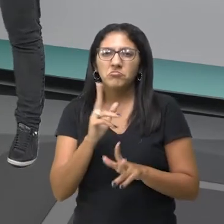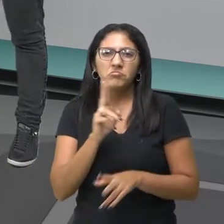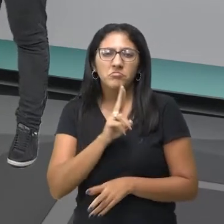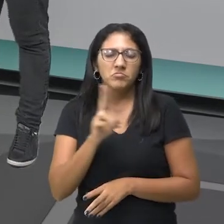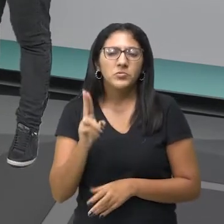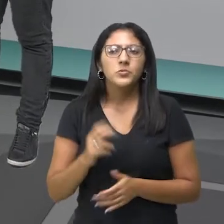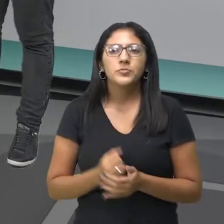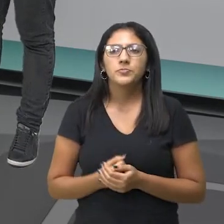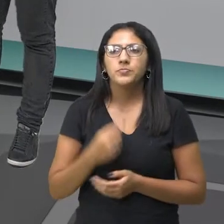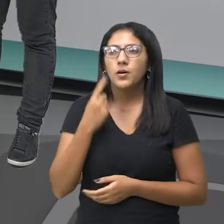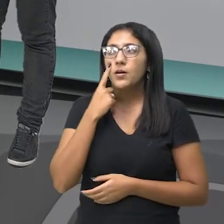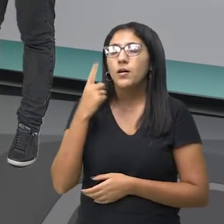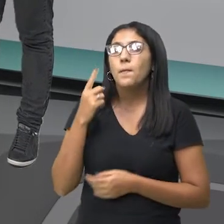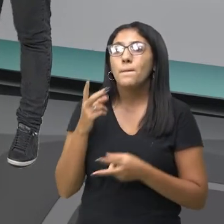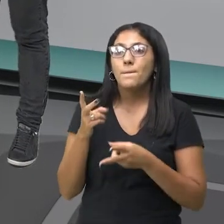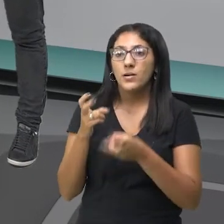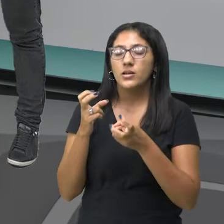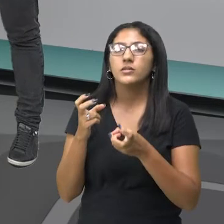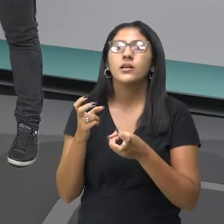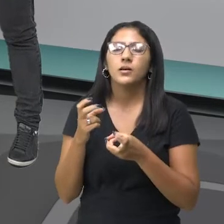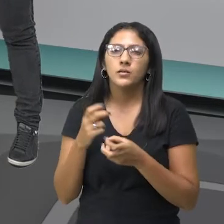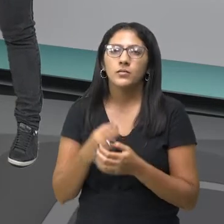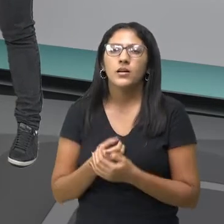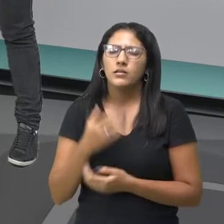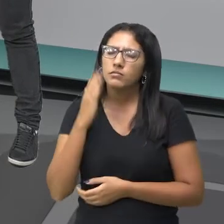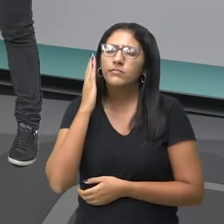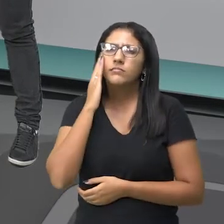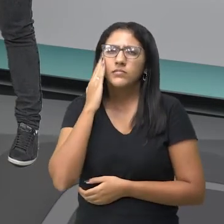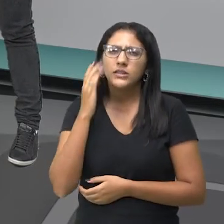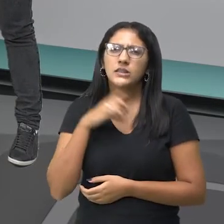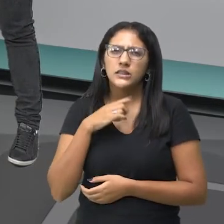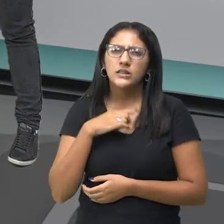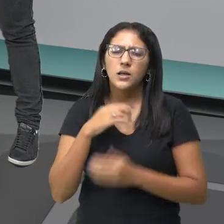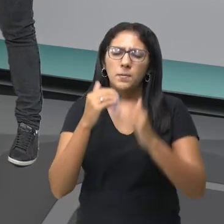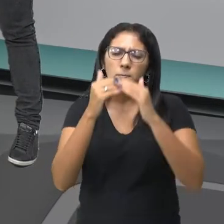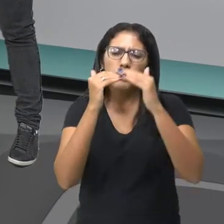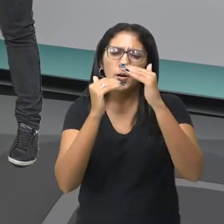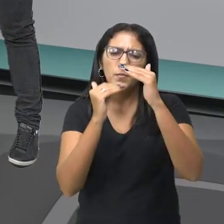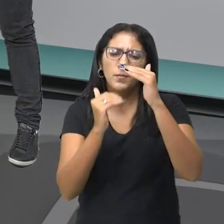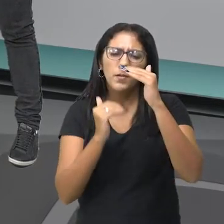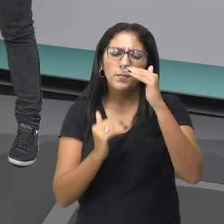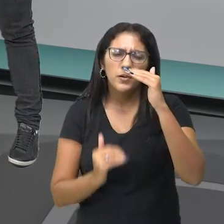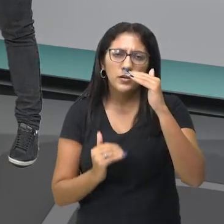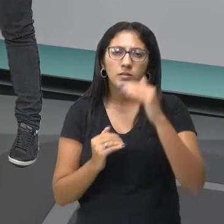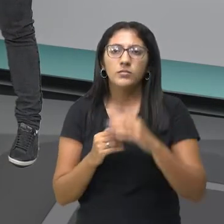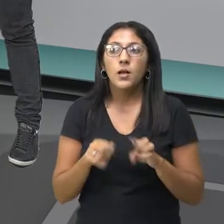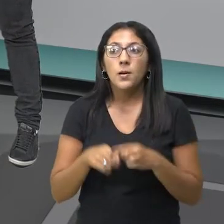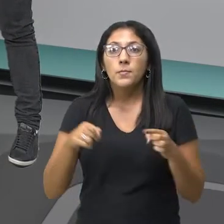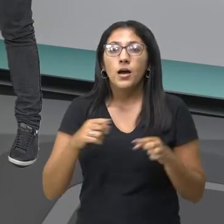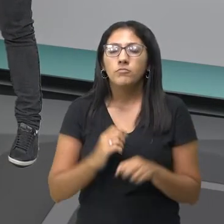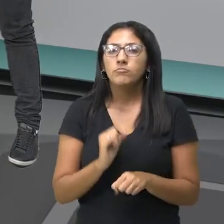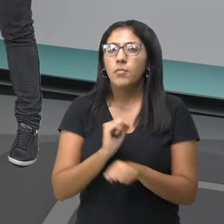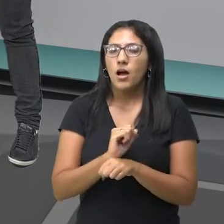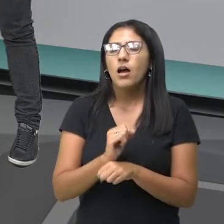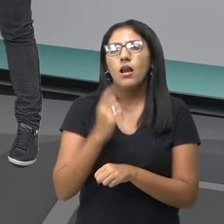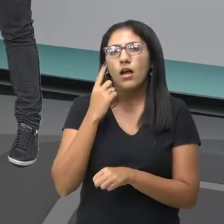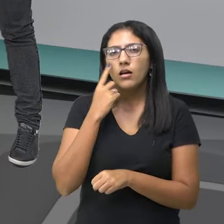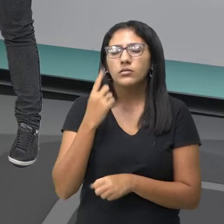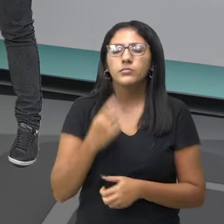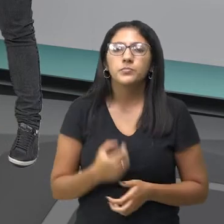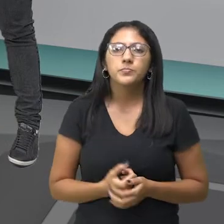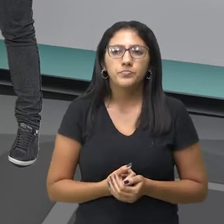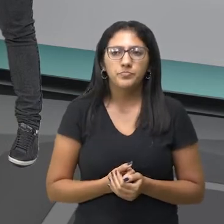nós acabamos de ler um texto. Claro, o nosso texto tem uma sequência, mas nós vamos pausar a leitura dele aqui,